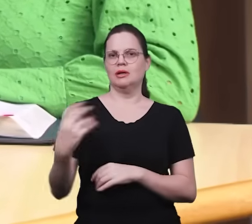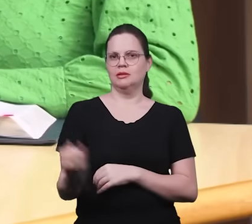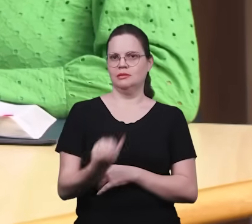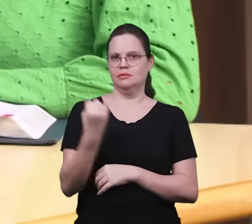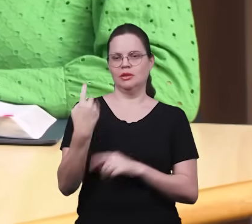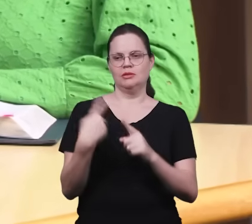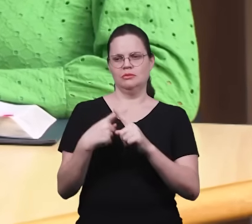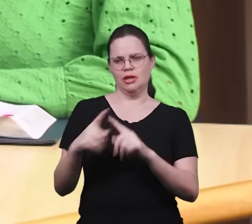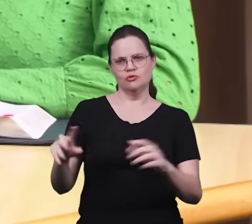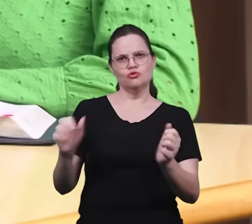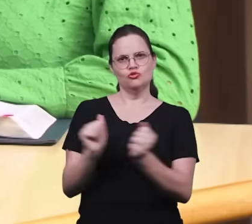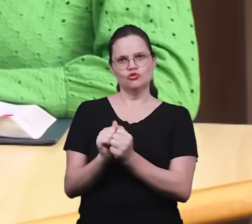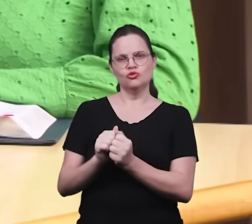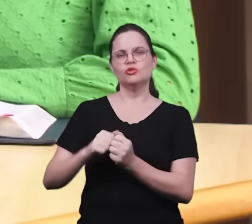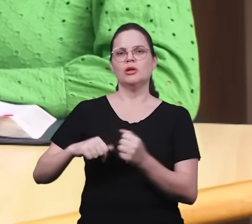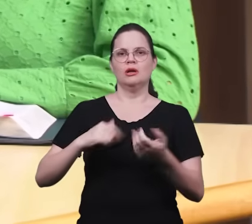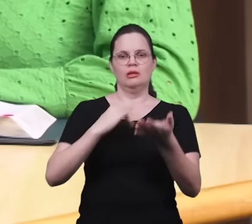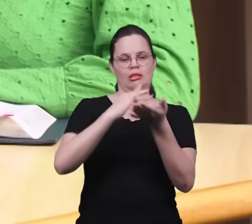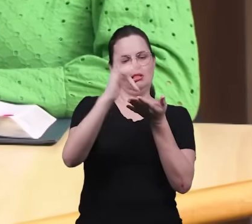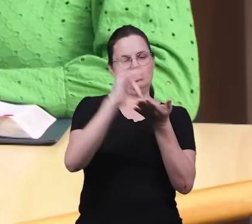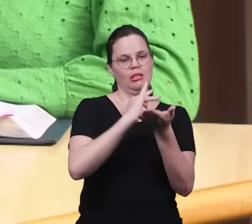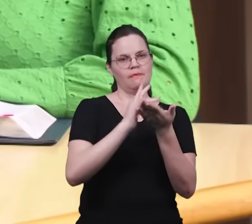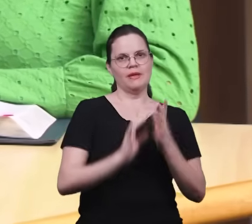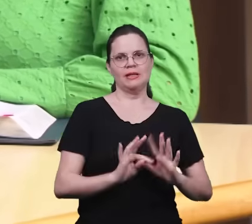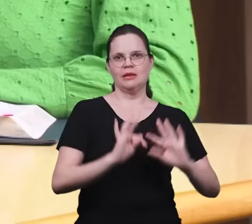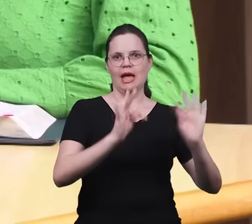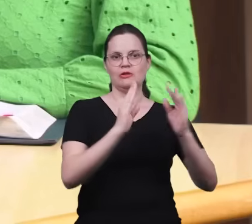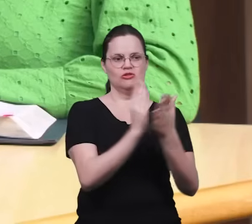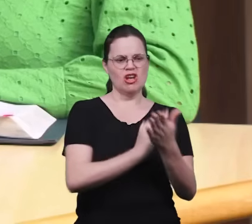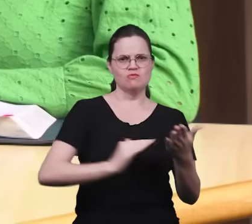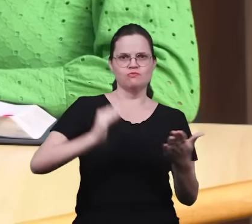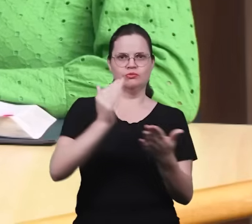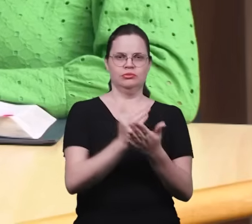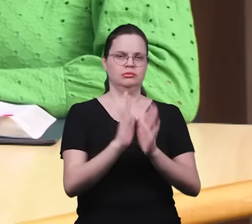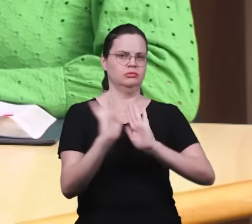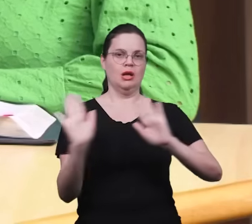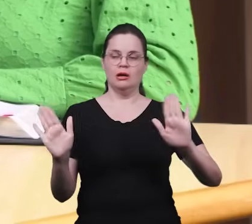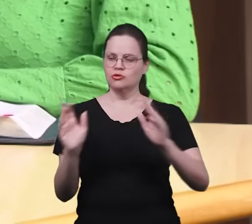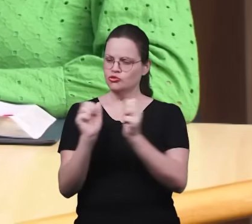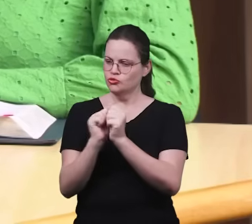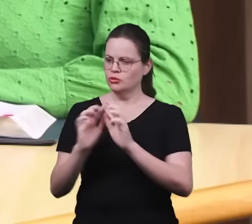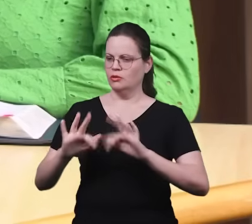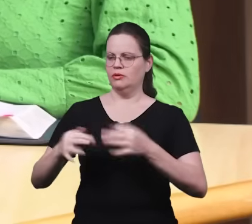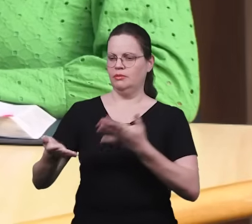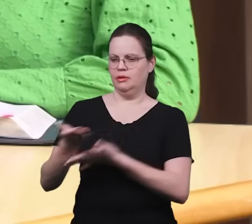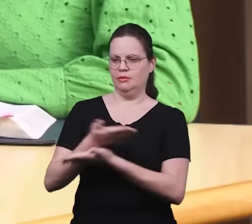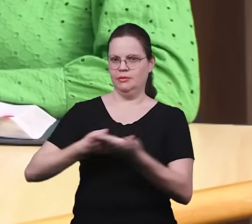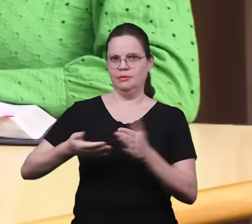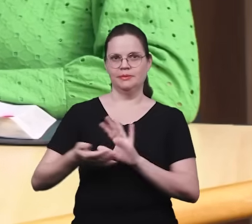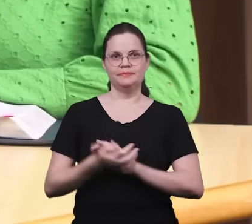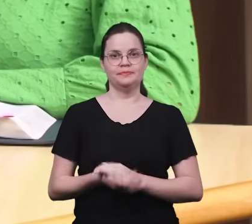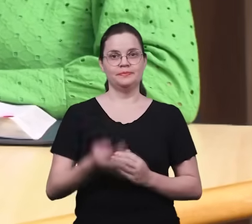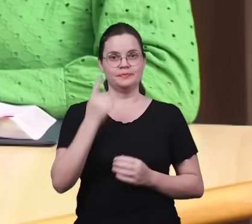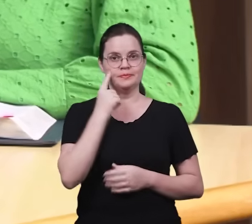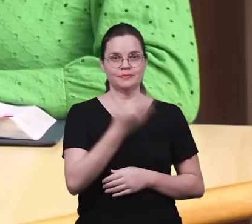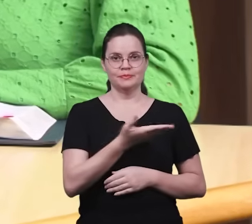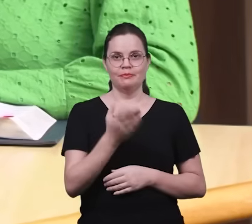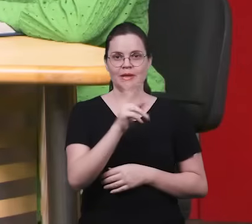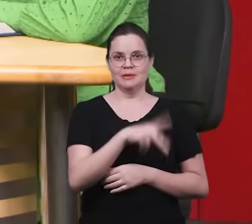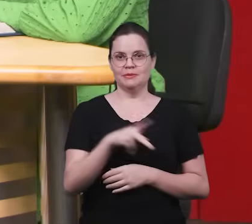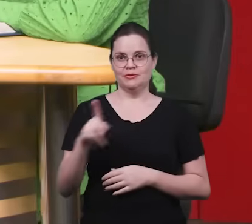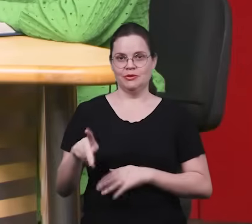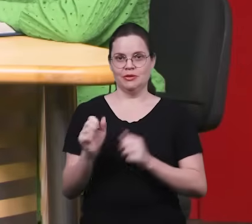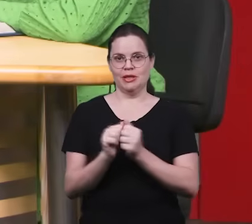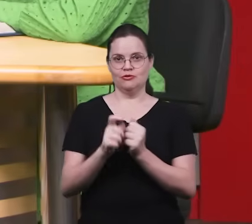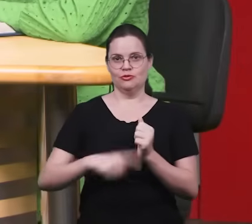que é o tempo junto, sem excesso de telas ou tecnologia. E para conversar conosco estão as queridas professoras